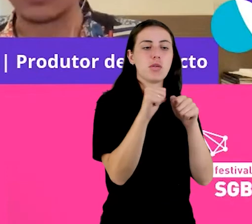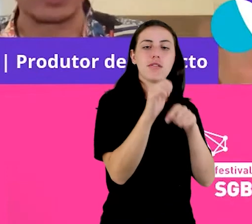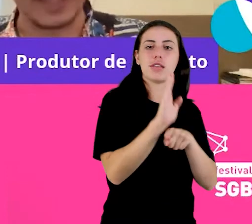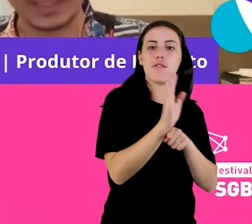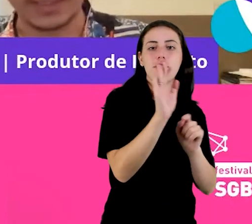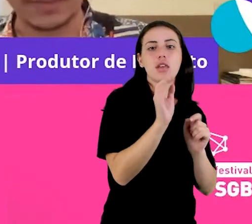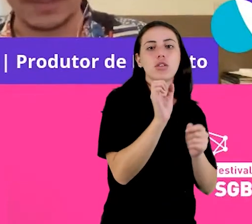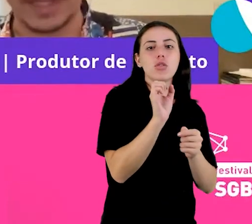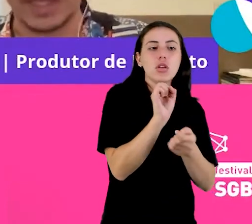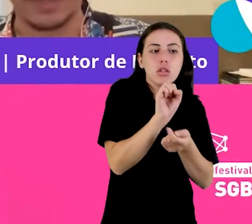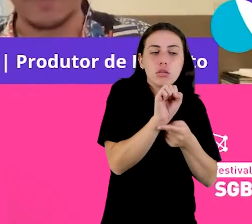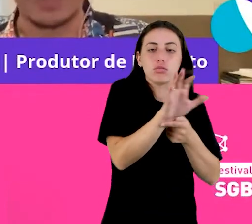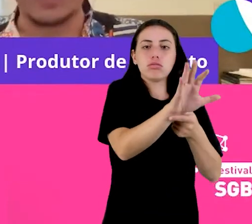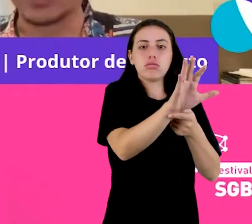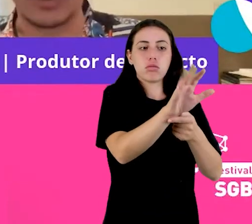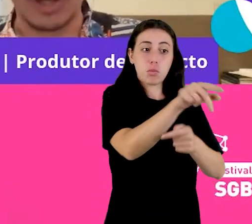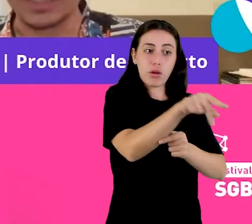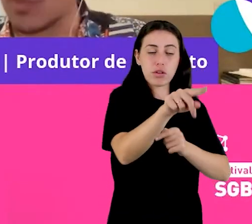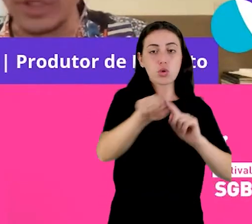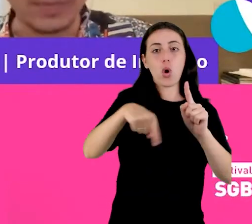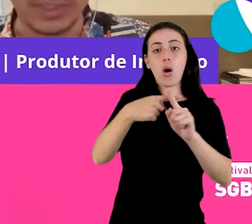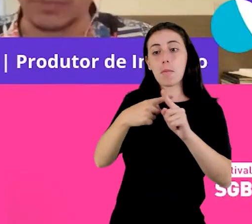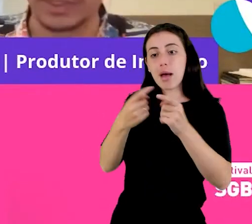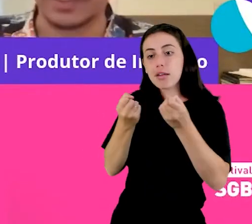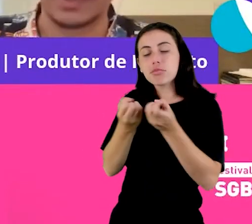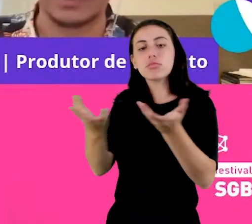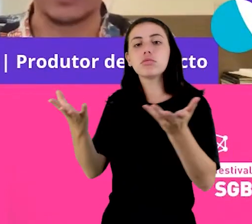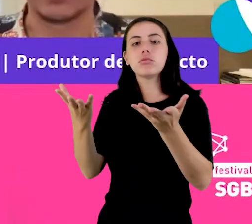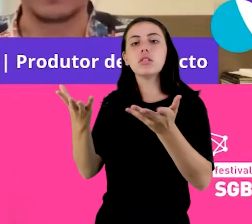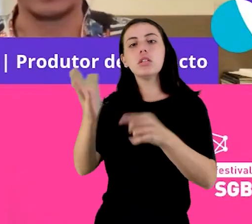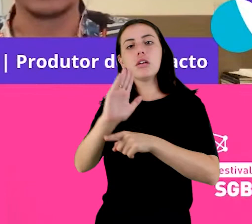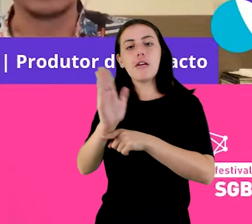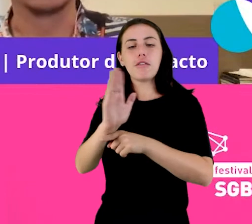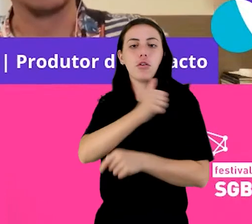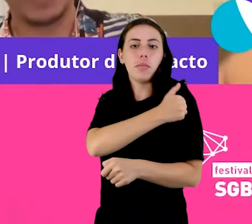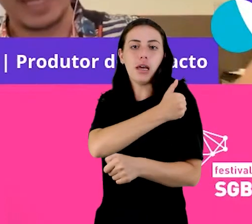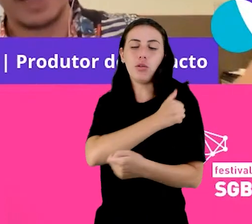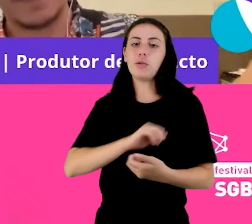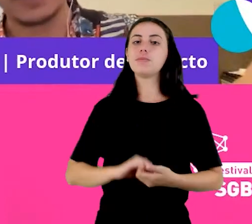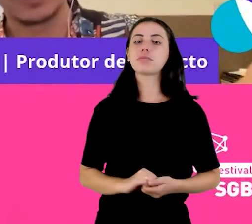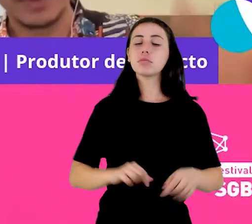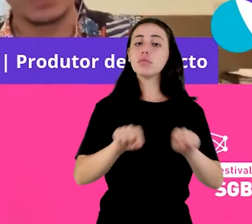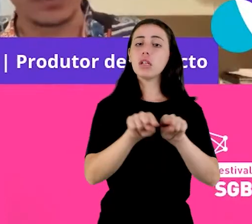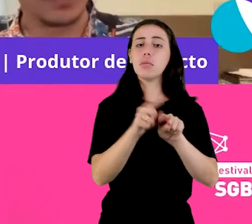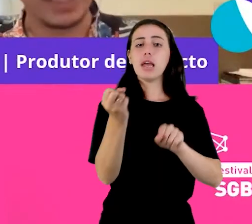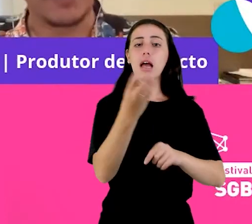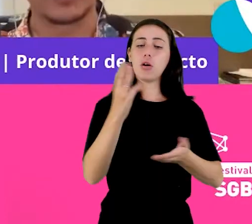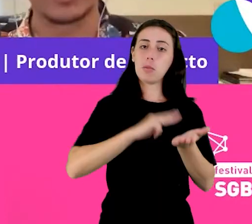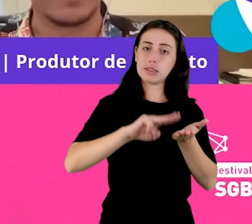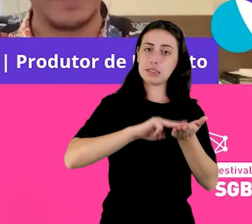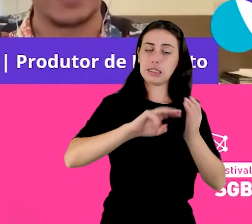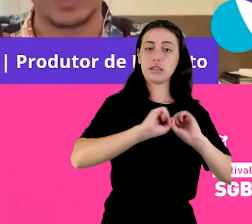de sessões feitas dentro de escolas, muitas já estão sendo feitas, tanto para estudantes, mas como